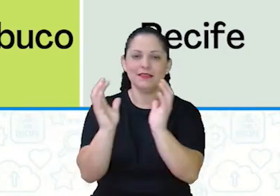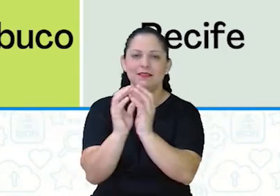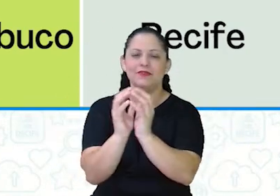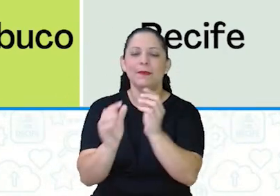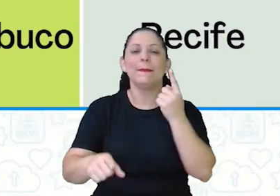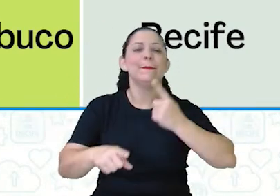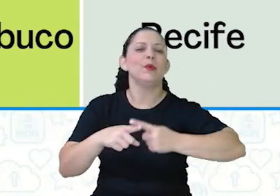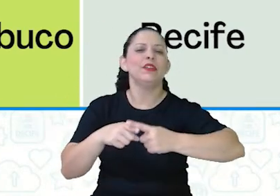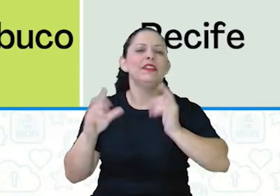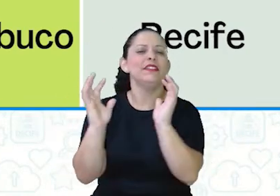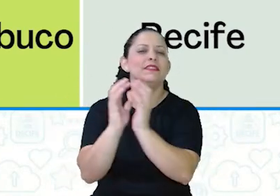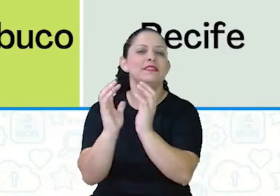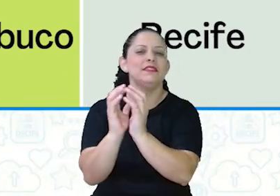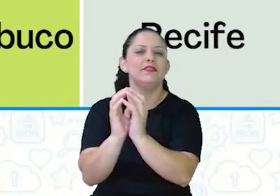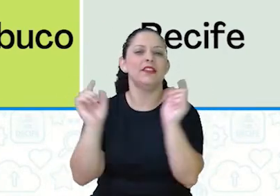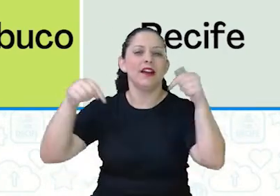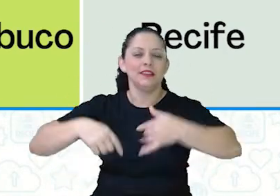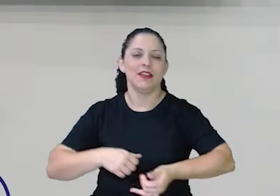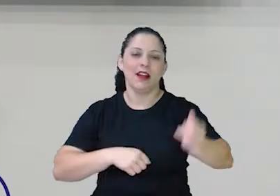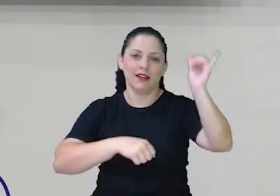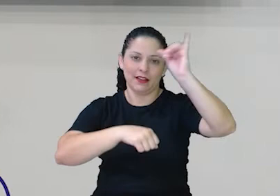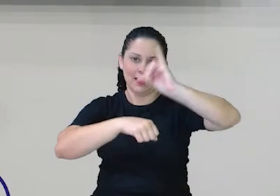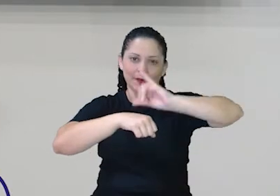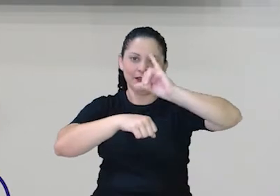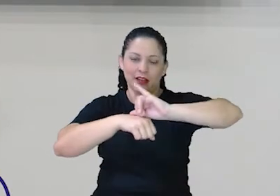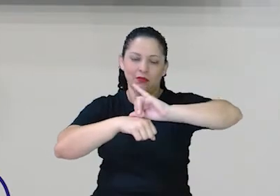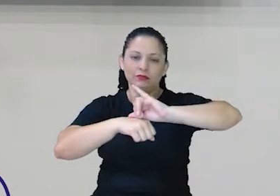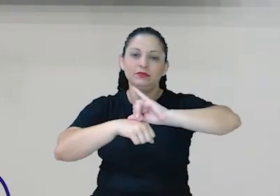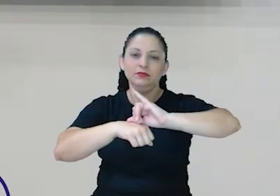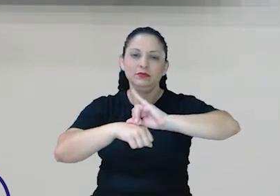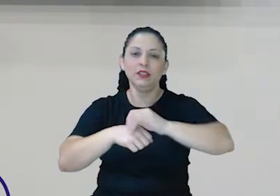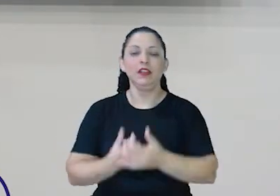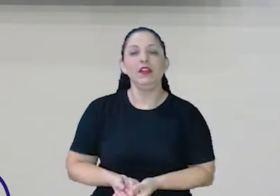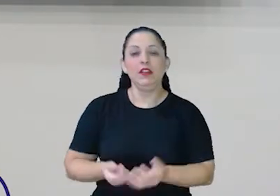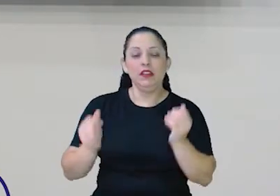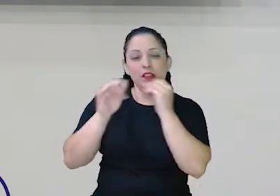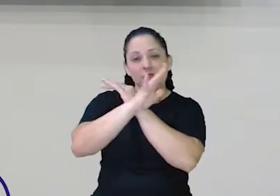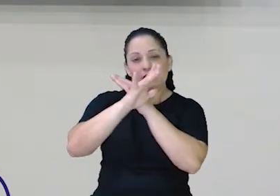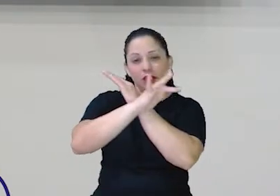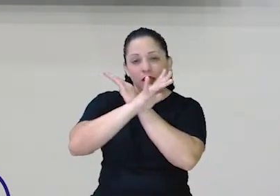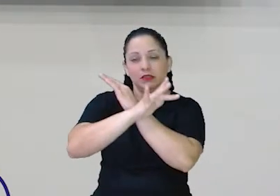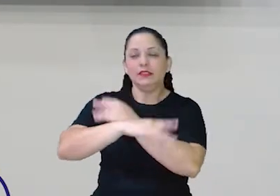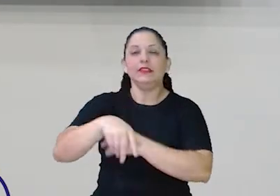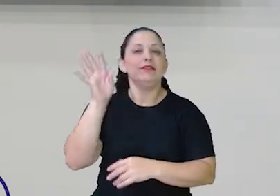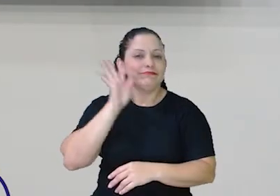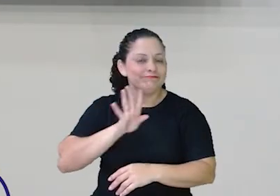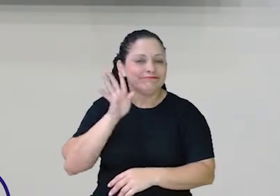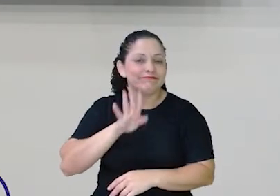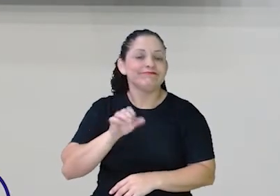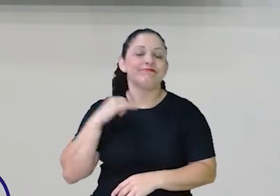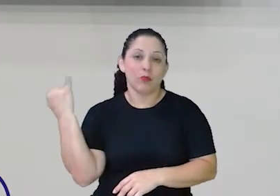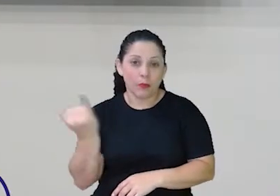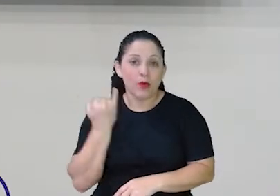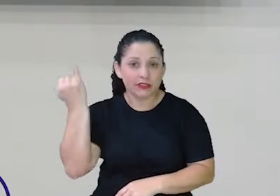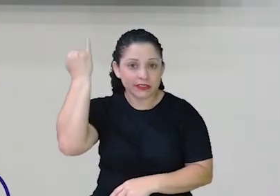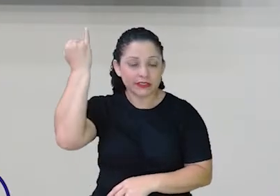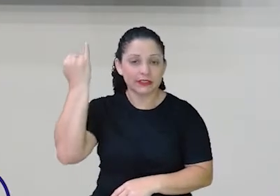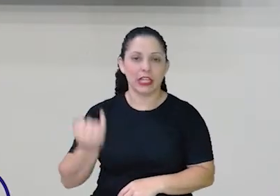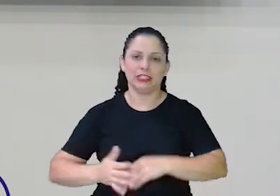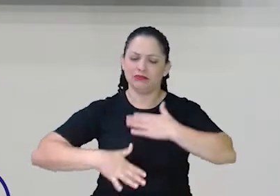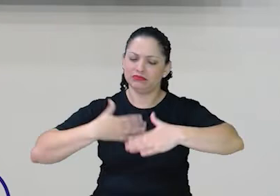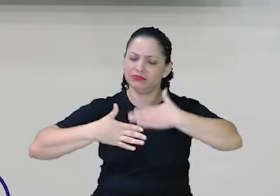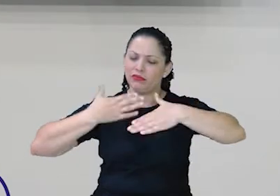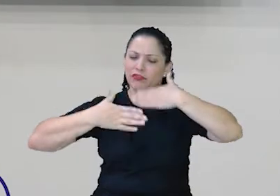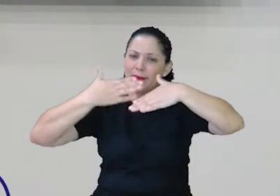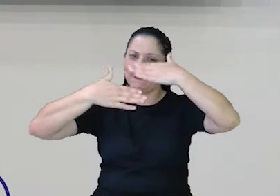Recife? Porque Recife é a capital do estado de Pernambuco e uma cidade muito importante, que foi graças a ela, graças ao seu